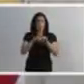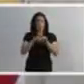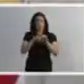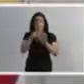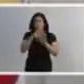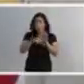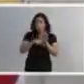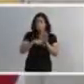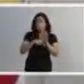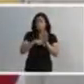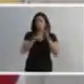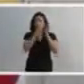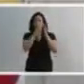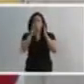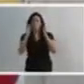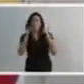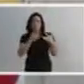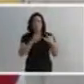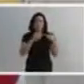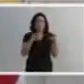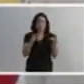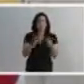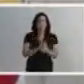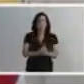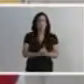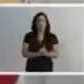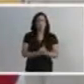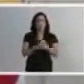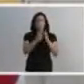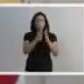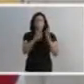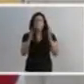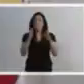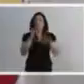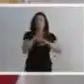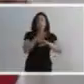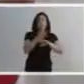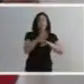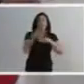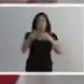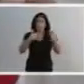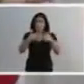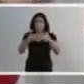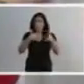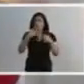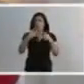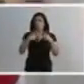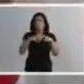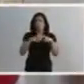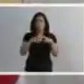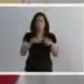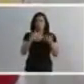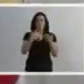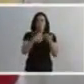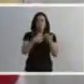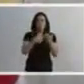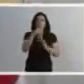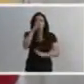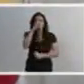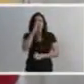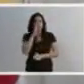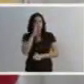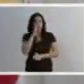aprovado a biblioteca solidária biblioteca de acesso à população nos terminais urbanos da cidade o livro sem custo e sem